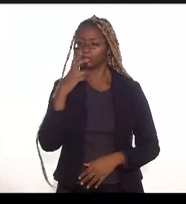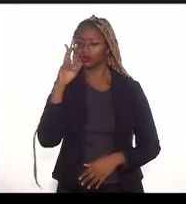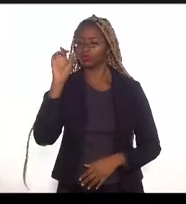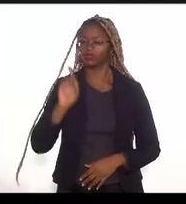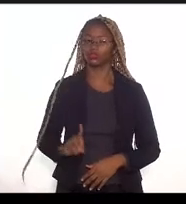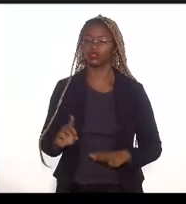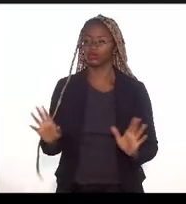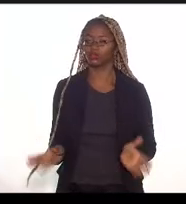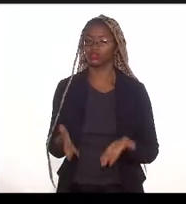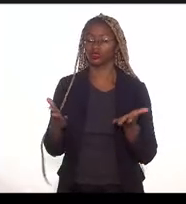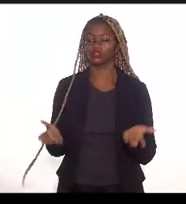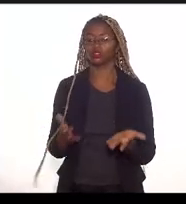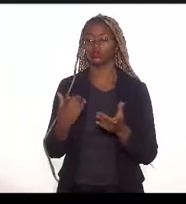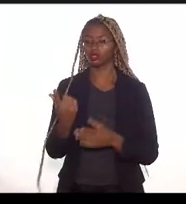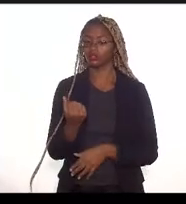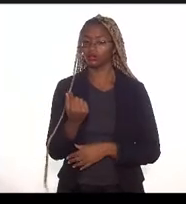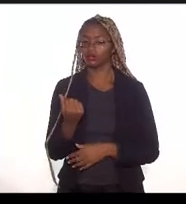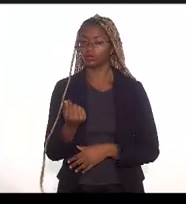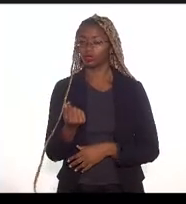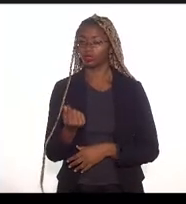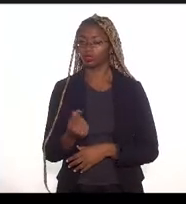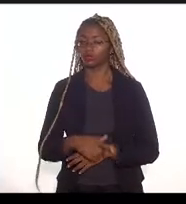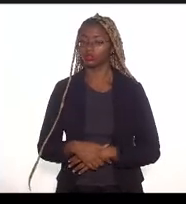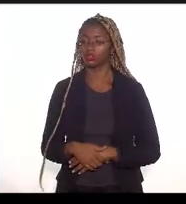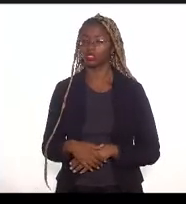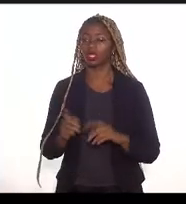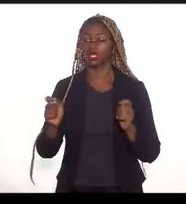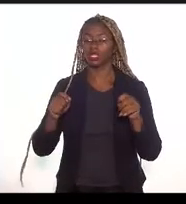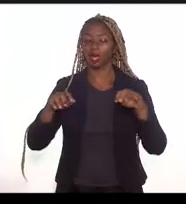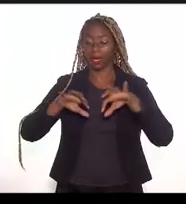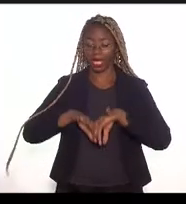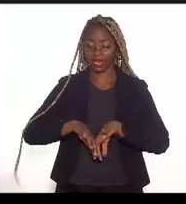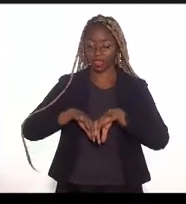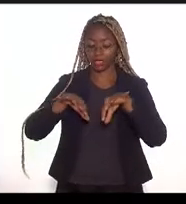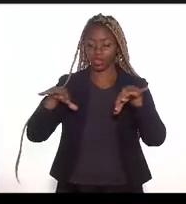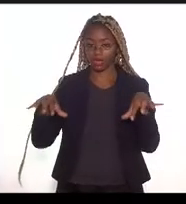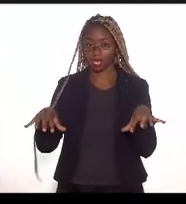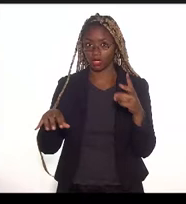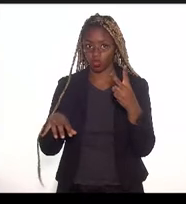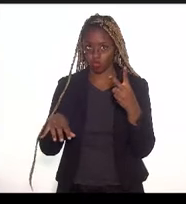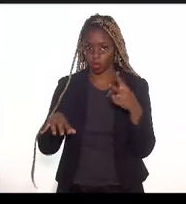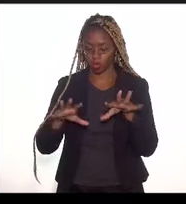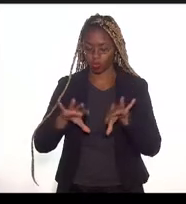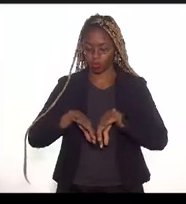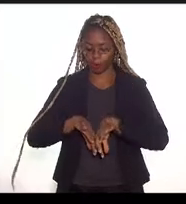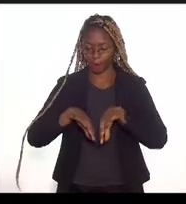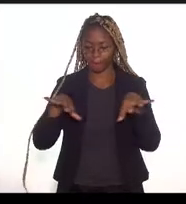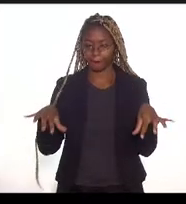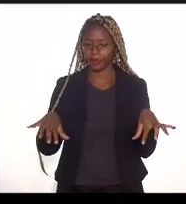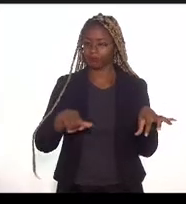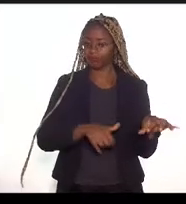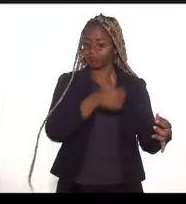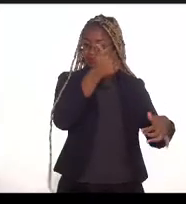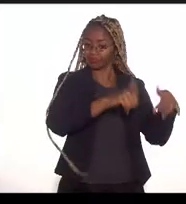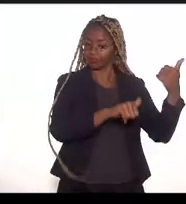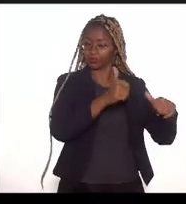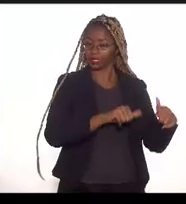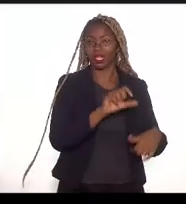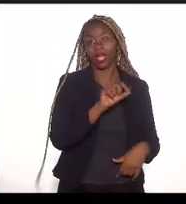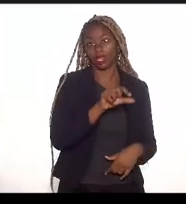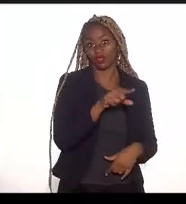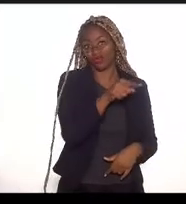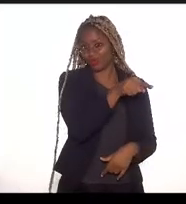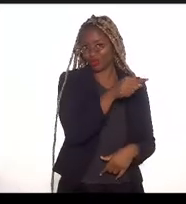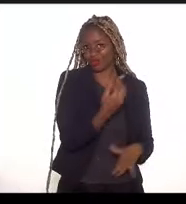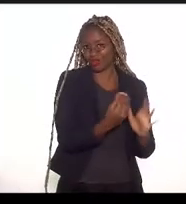fiscais, elas se encontram subdivididas em dois grandes grupos. O grupo de análise, que eu destaco em azul, que